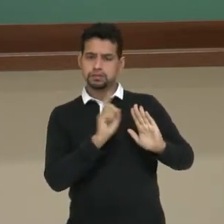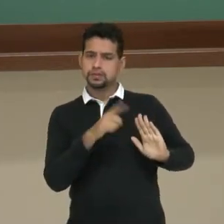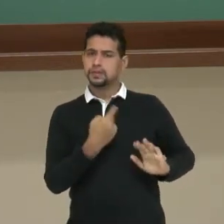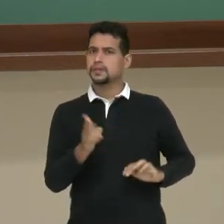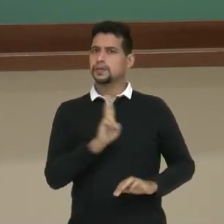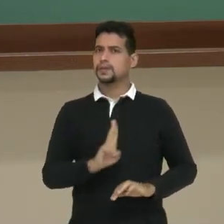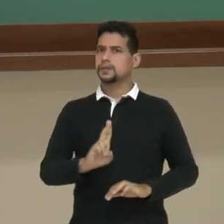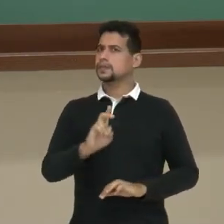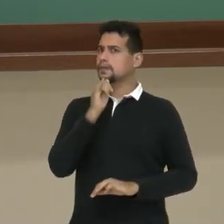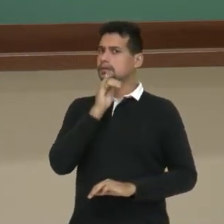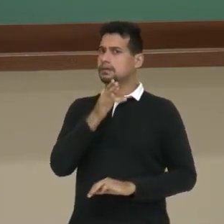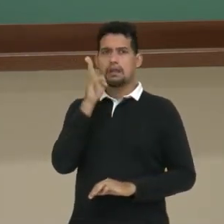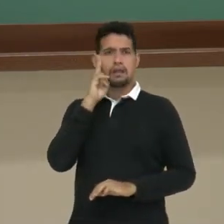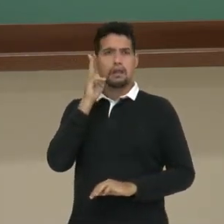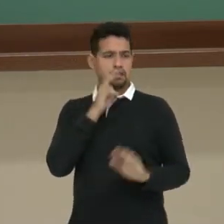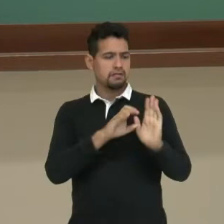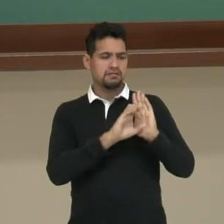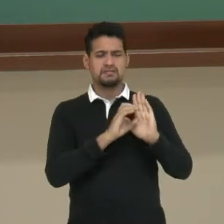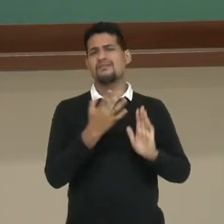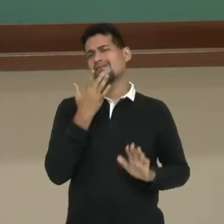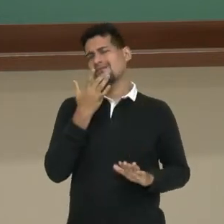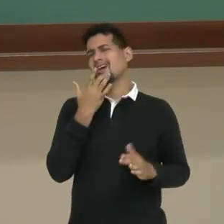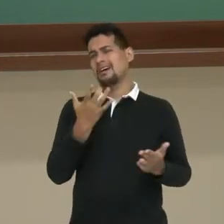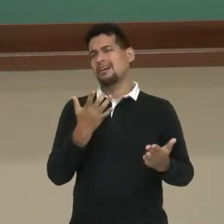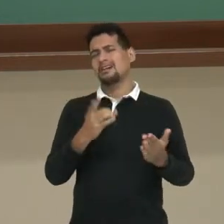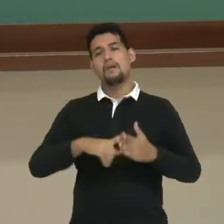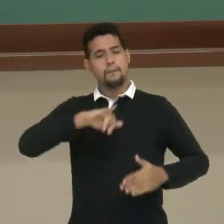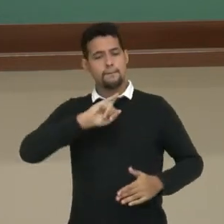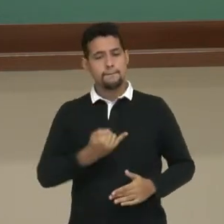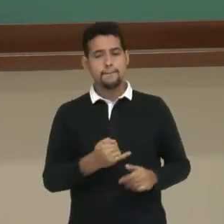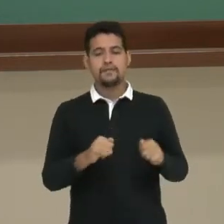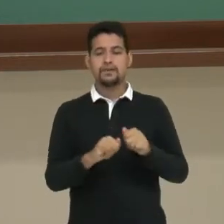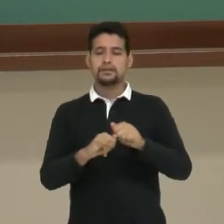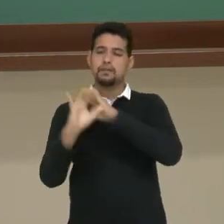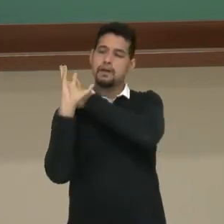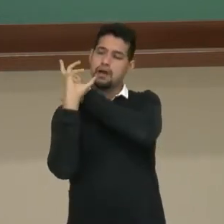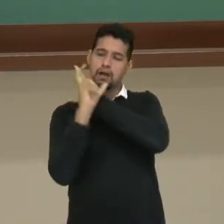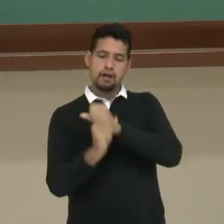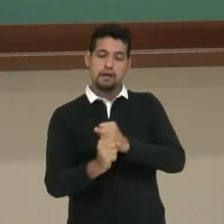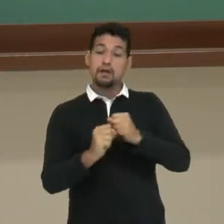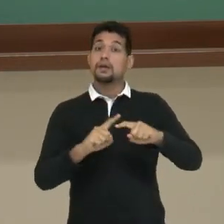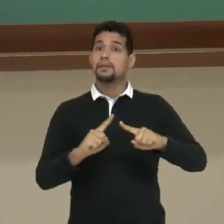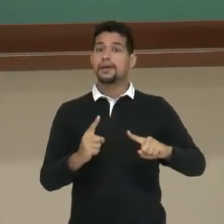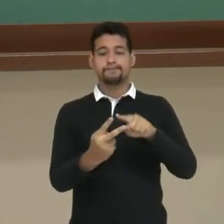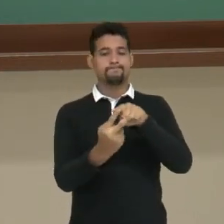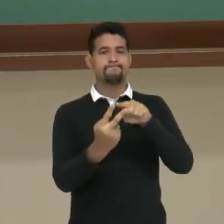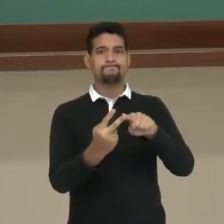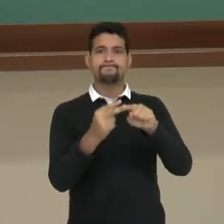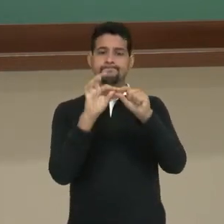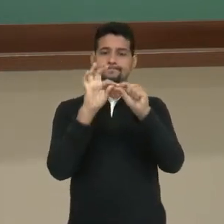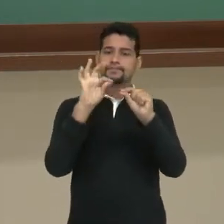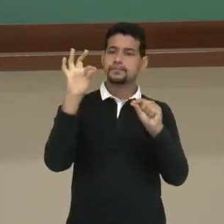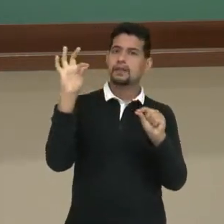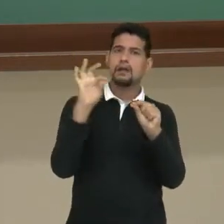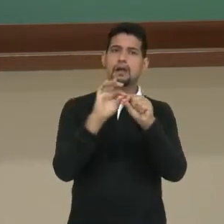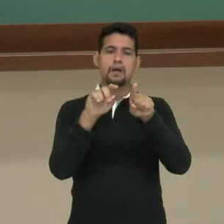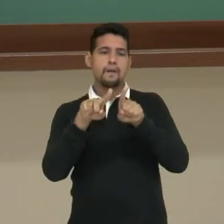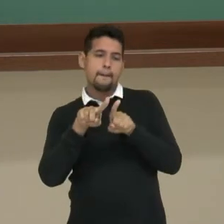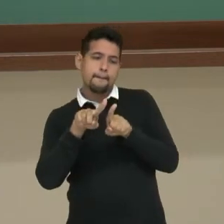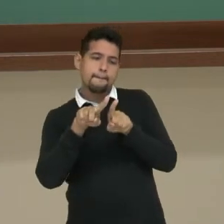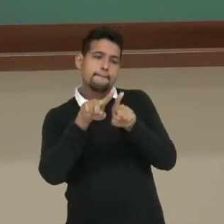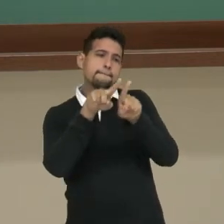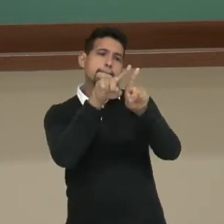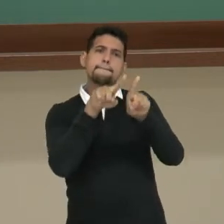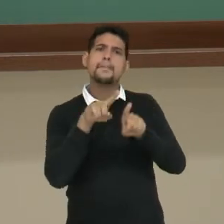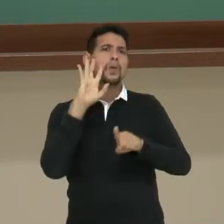gente lembra esses conceitos, facilita muito. Vamos aproveitar e fazer uma revisãozinha aqui. Então, para duas retas serem paralelas, o que tem que